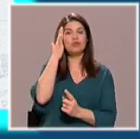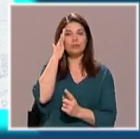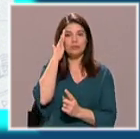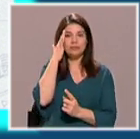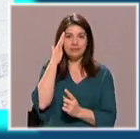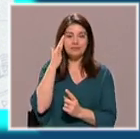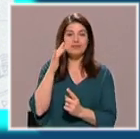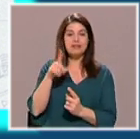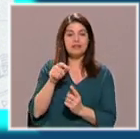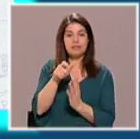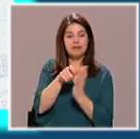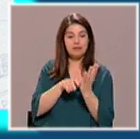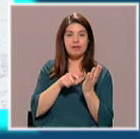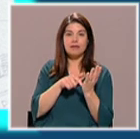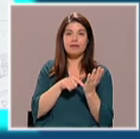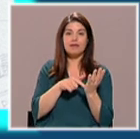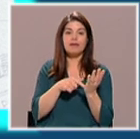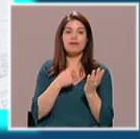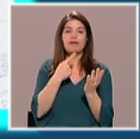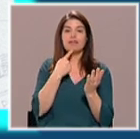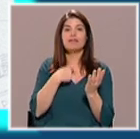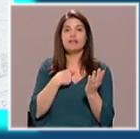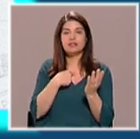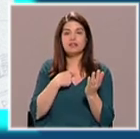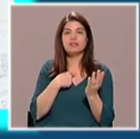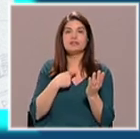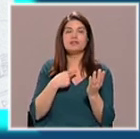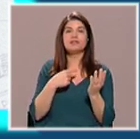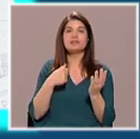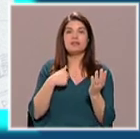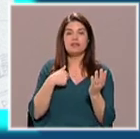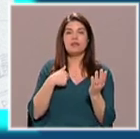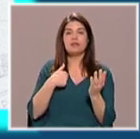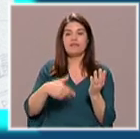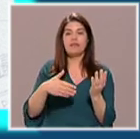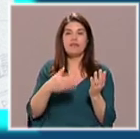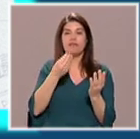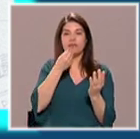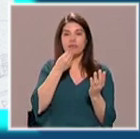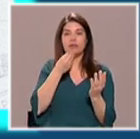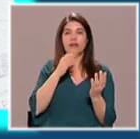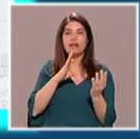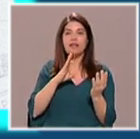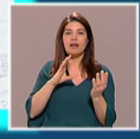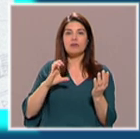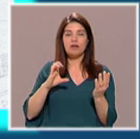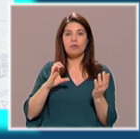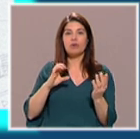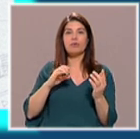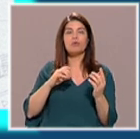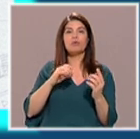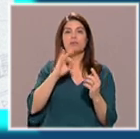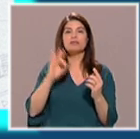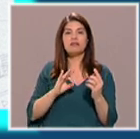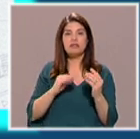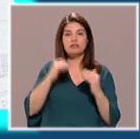registro logo no próprio de qual a quantidade de hidratos de carbono que a pessoa vai ingerindo para perceber, sempre que há um desfazamento,